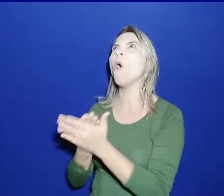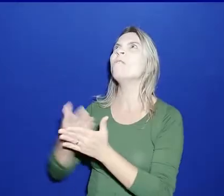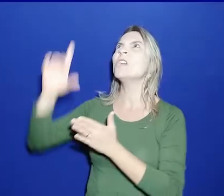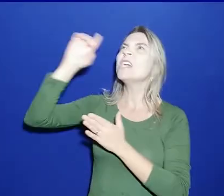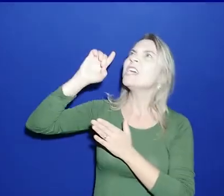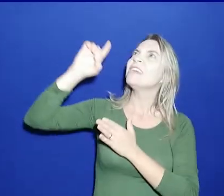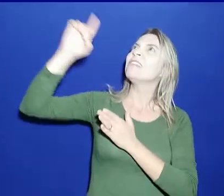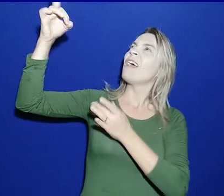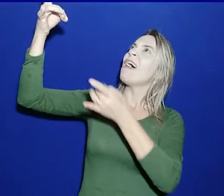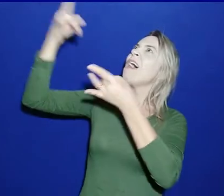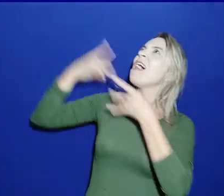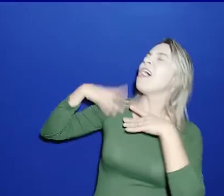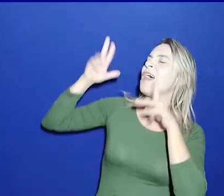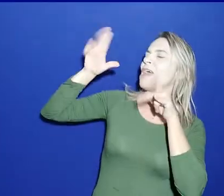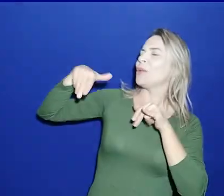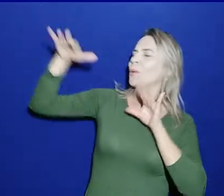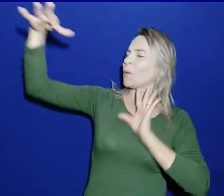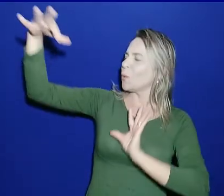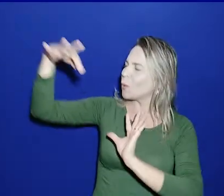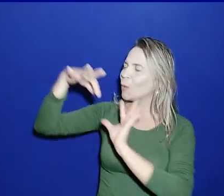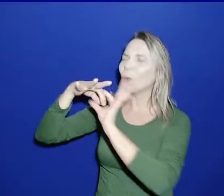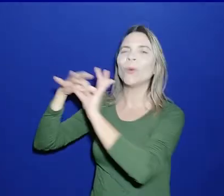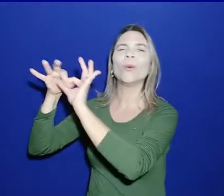sempre confiarei.